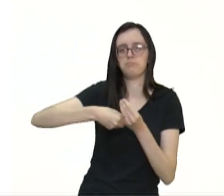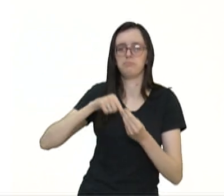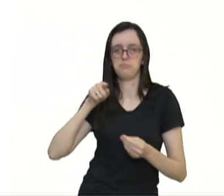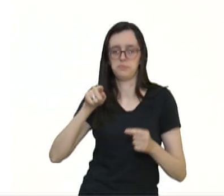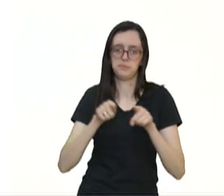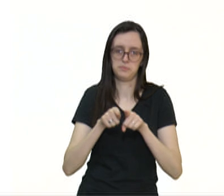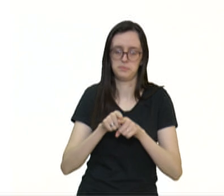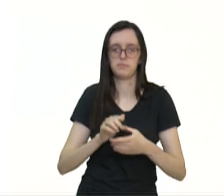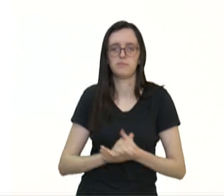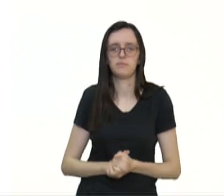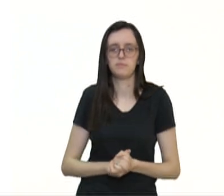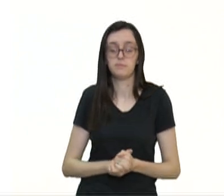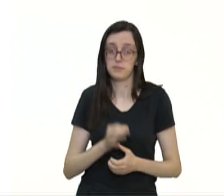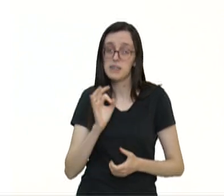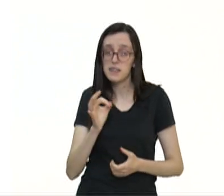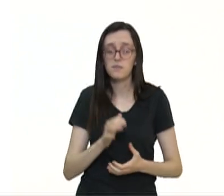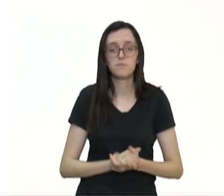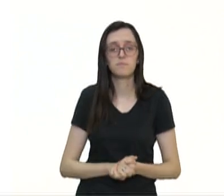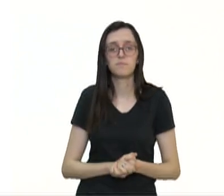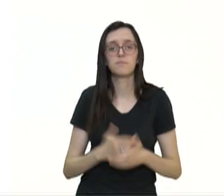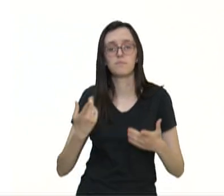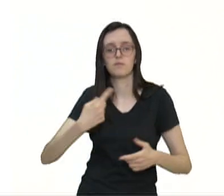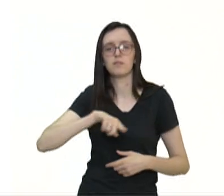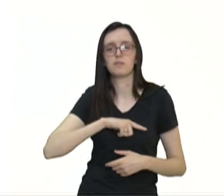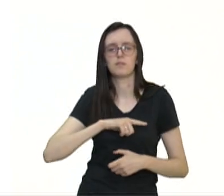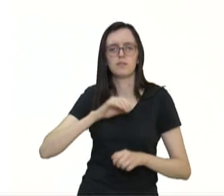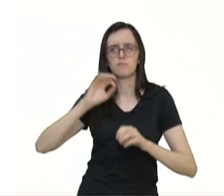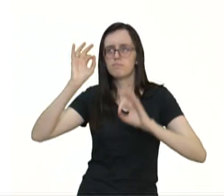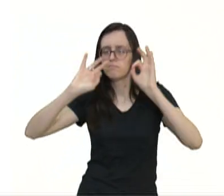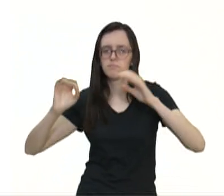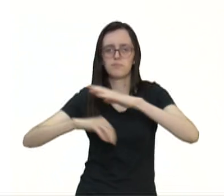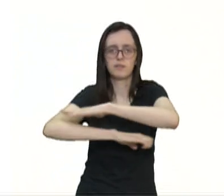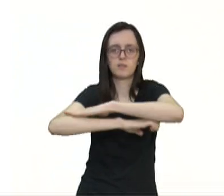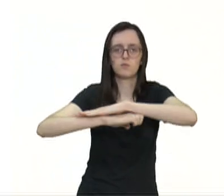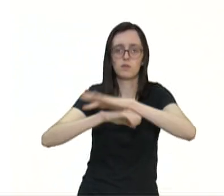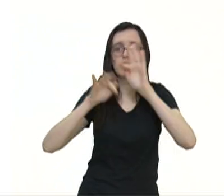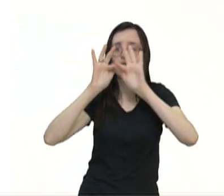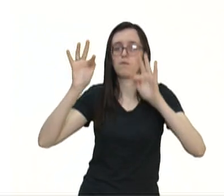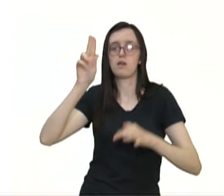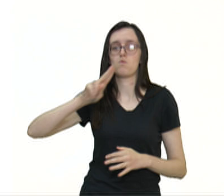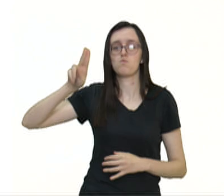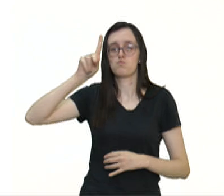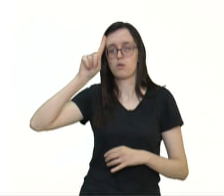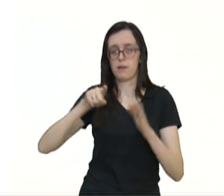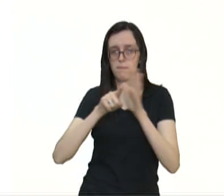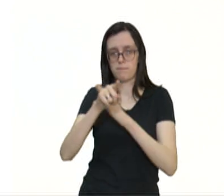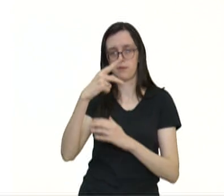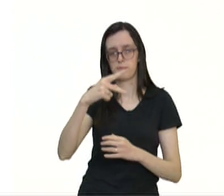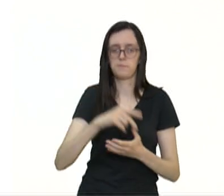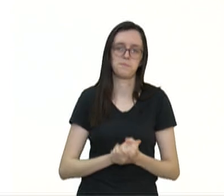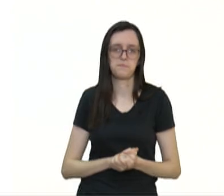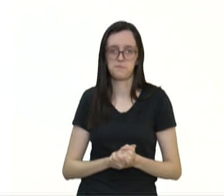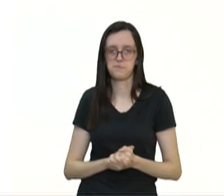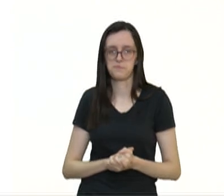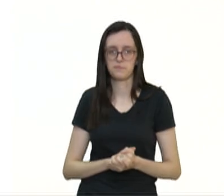tickets for the van, certo? Então aqui nós montamos a estrutura das frases que foram usadas lá na sua pergunta,